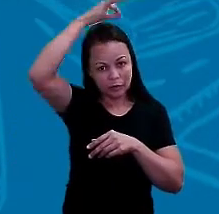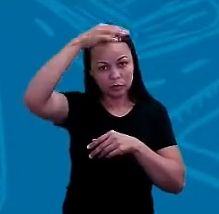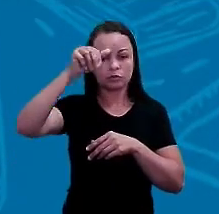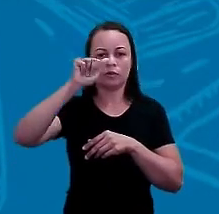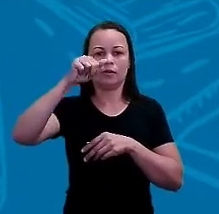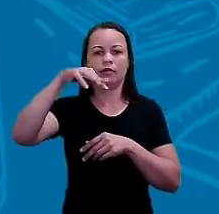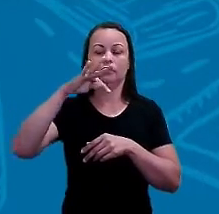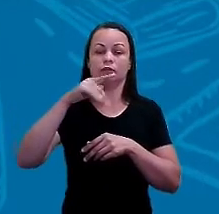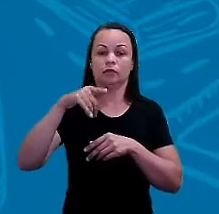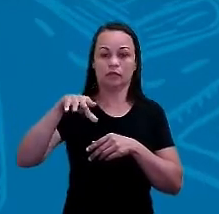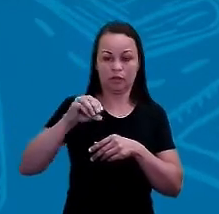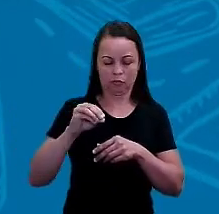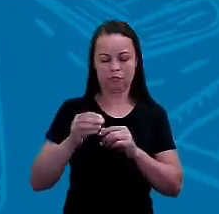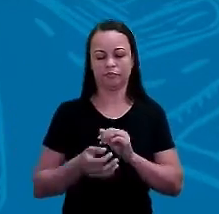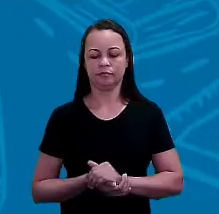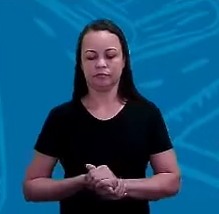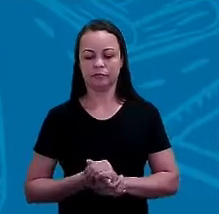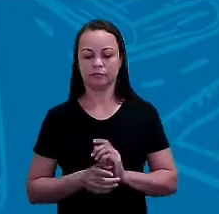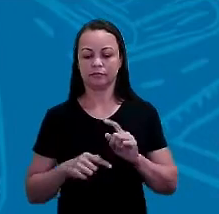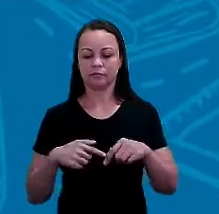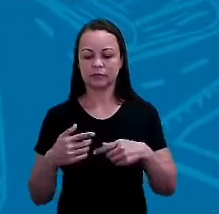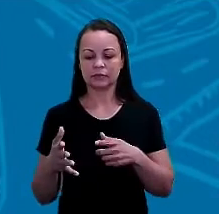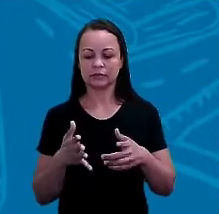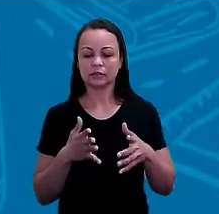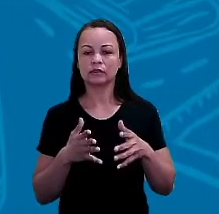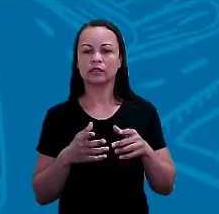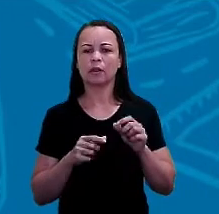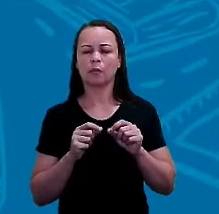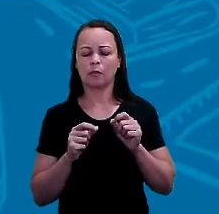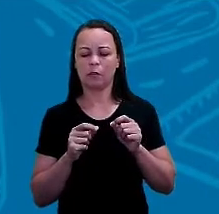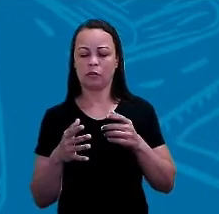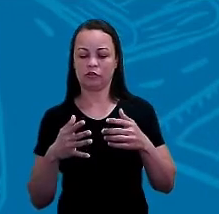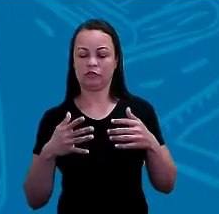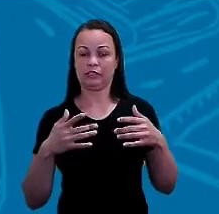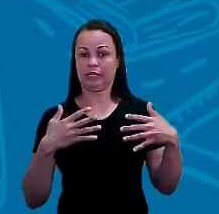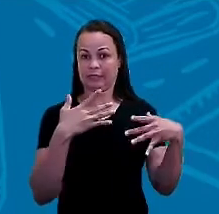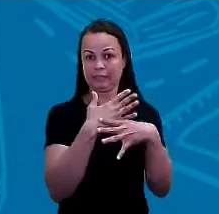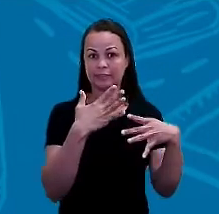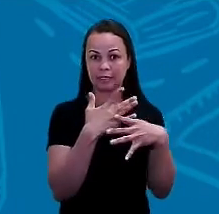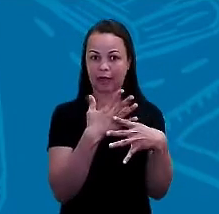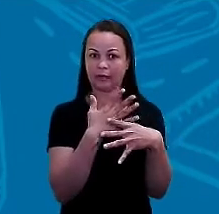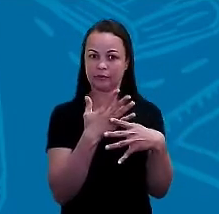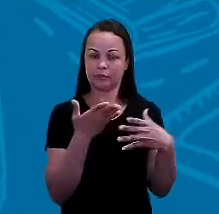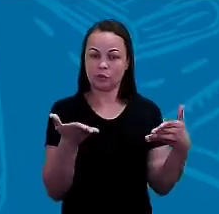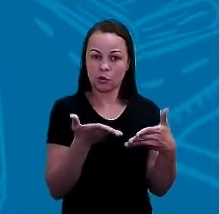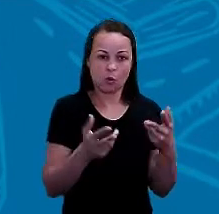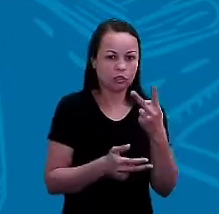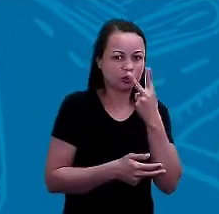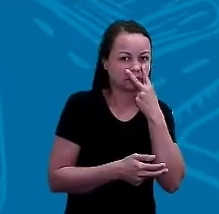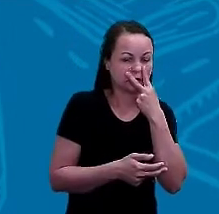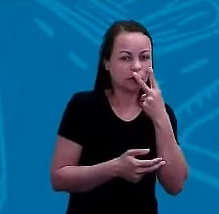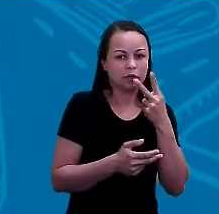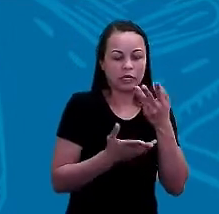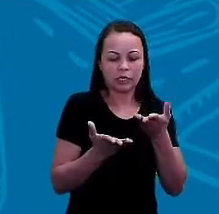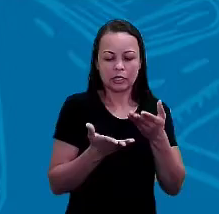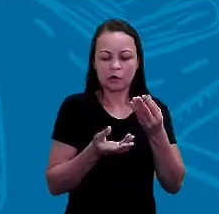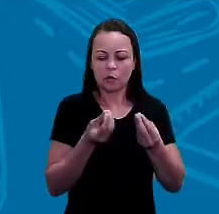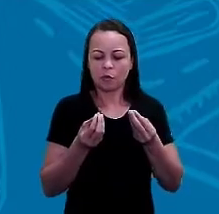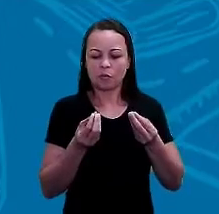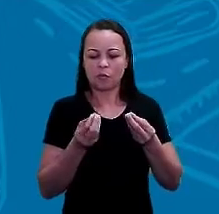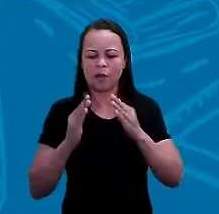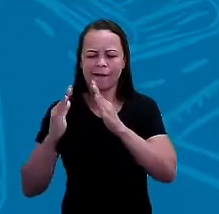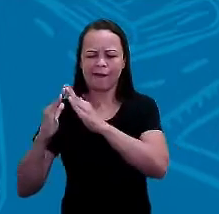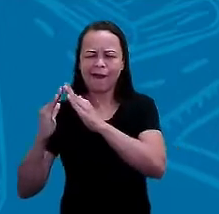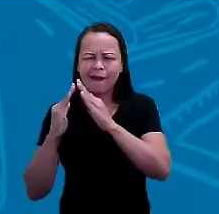evolução da nossa cidade. Evolução de uma imagem para outra. Atualmente, como vocês podem ver, tinha poucas